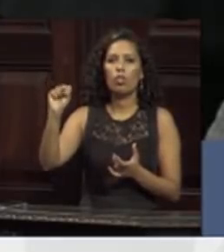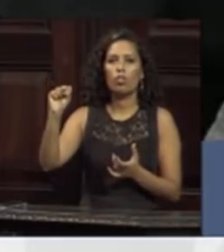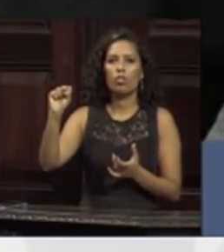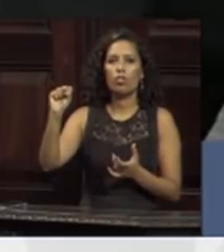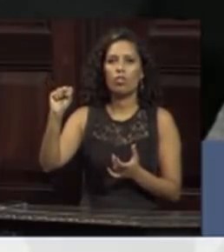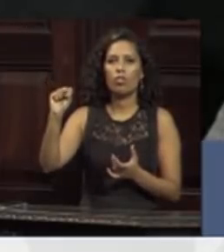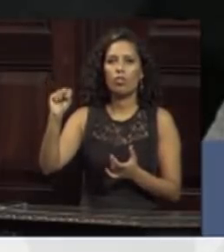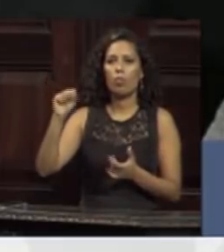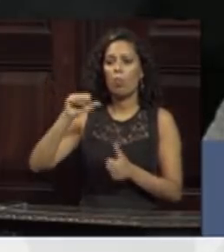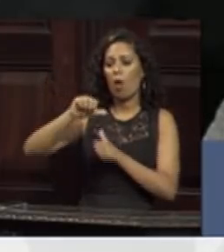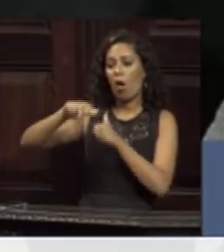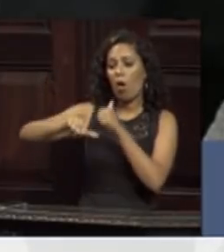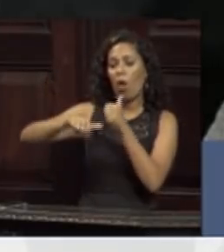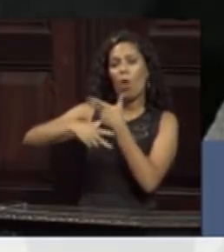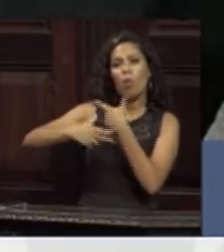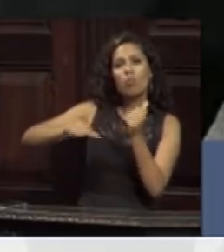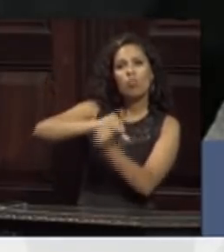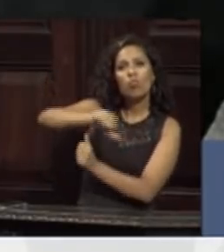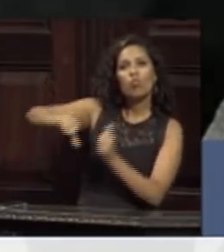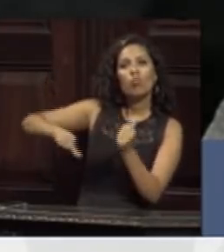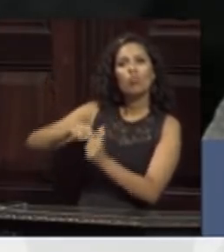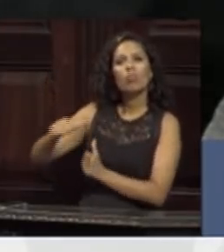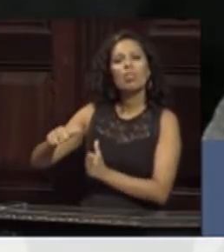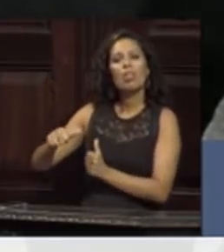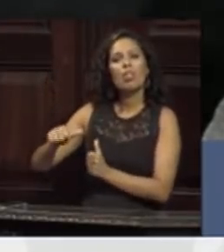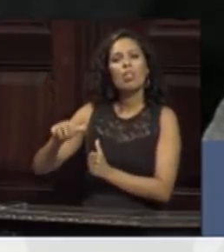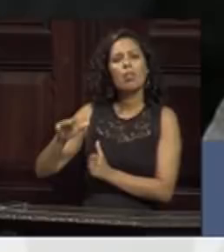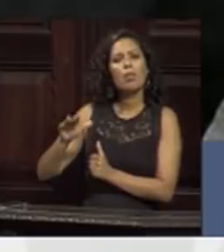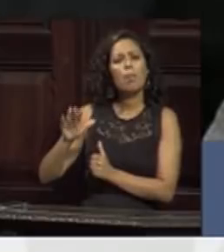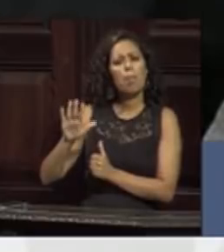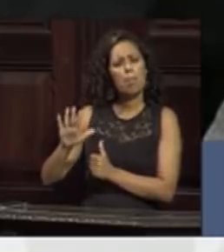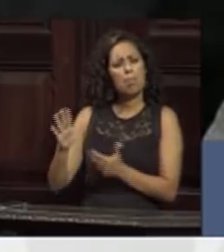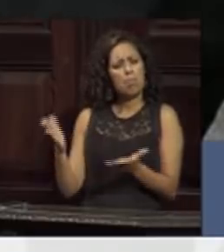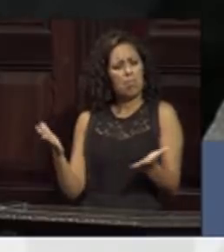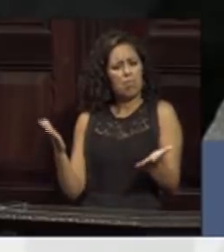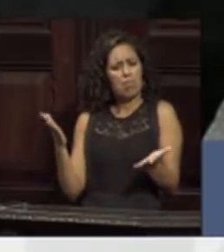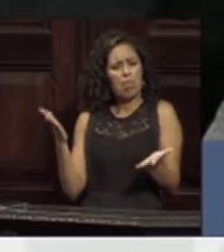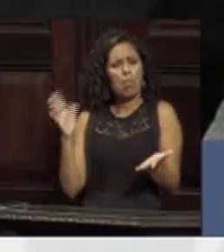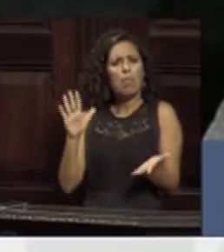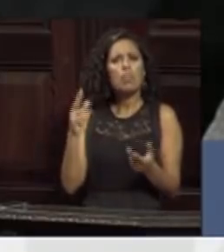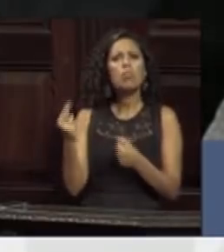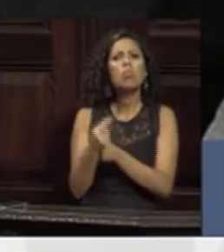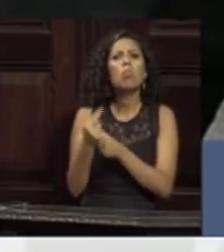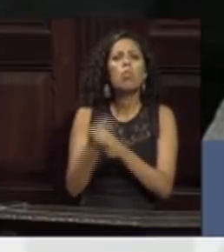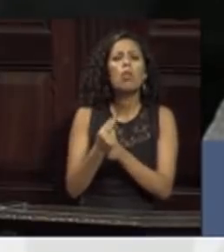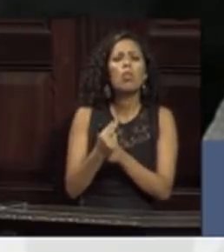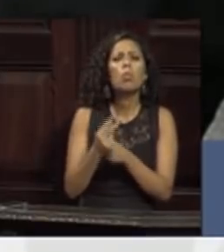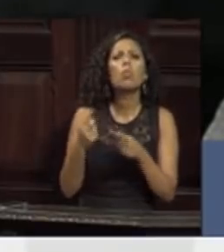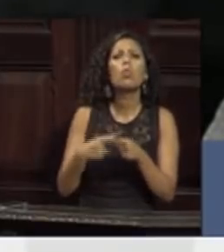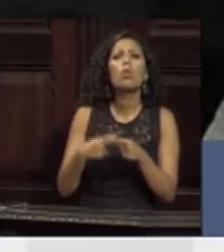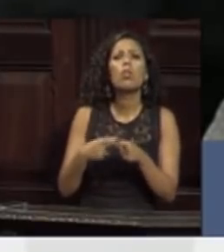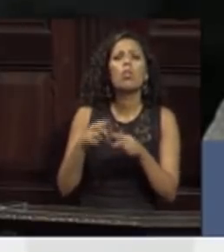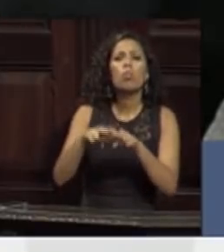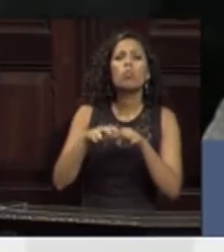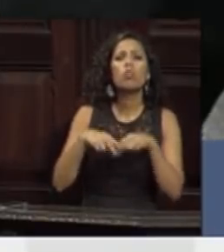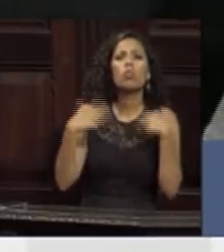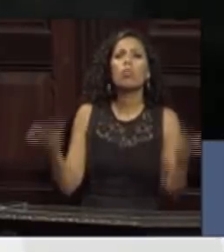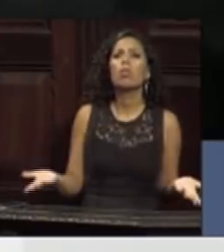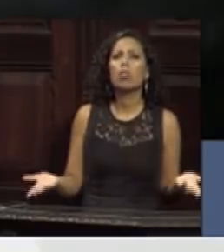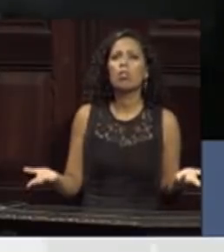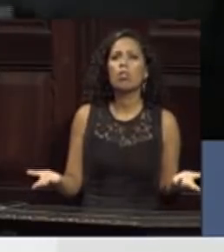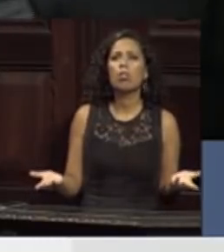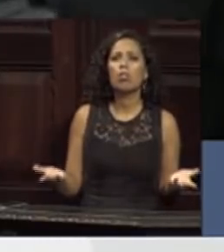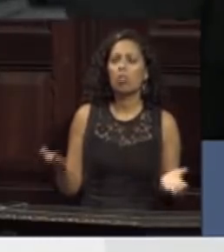empréstimo? Qual é a meta de melhoria de arrecadação? Não tem nada. O que esse